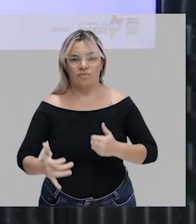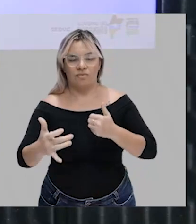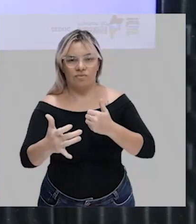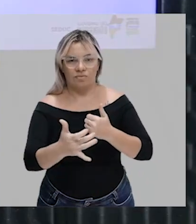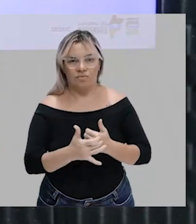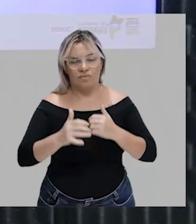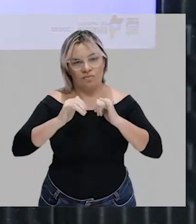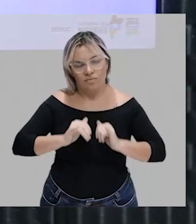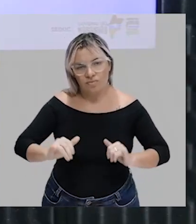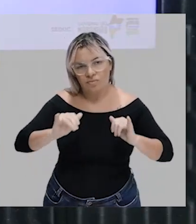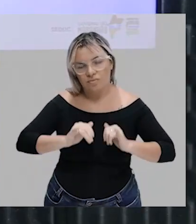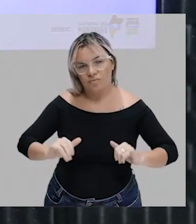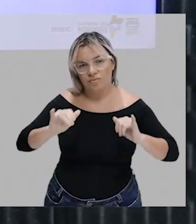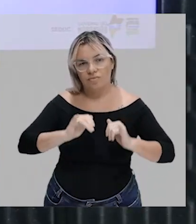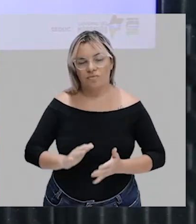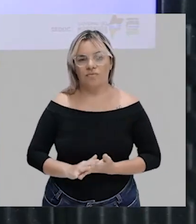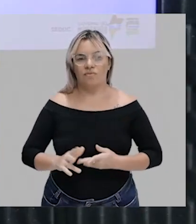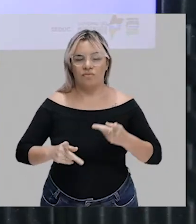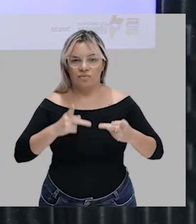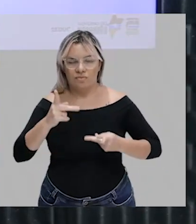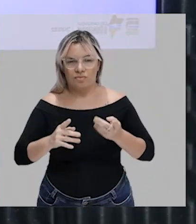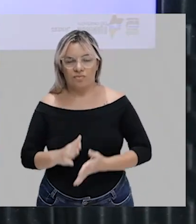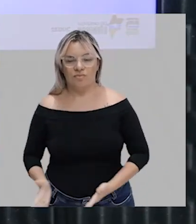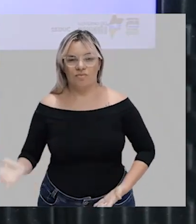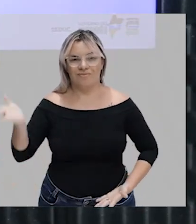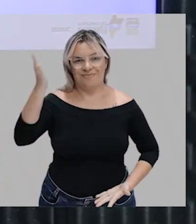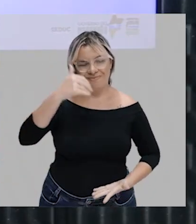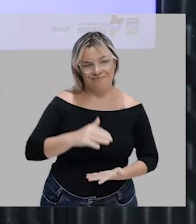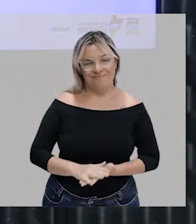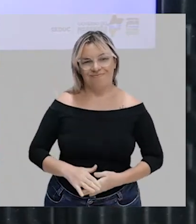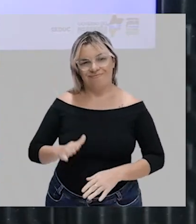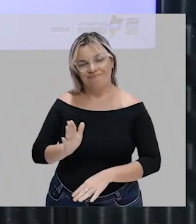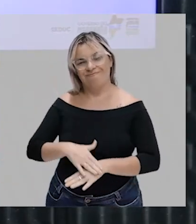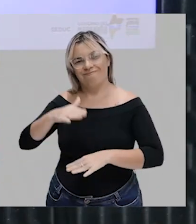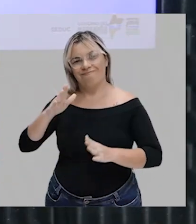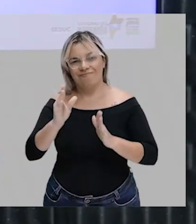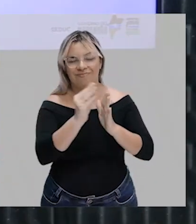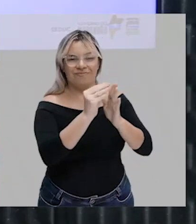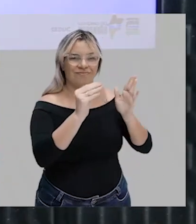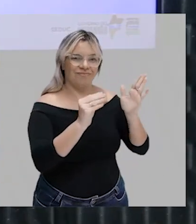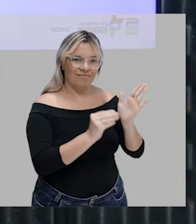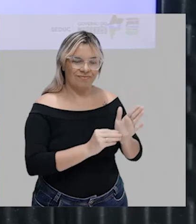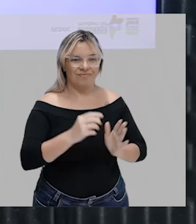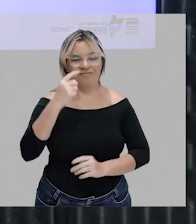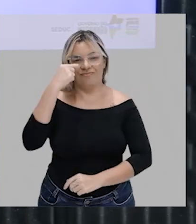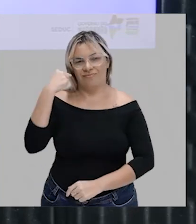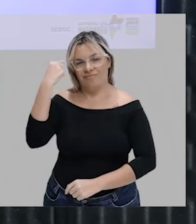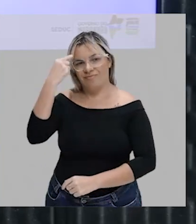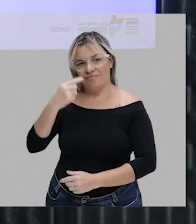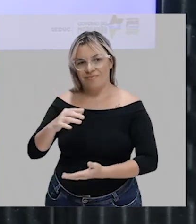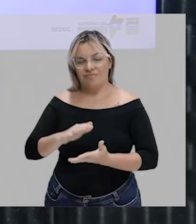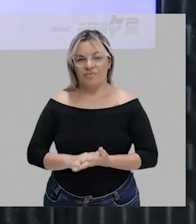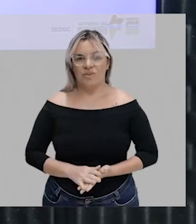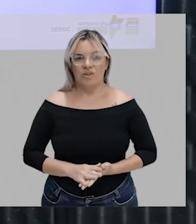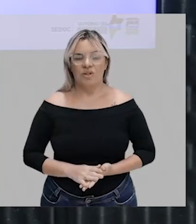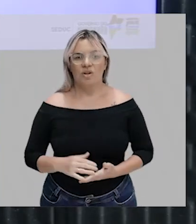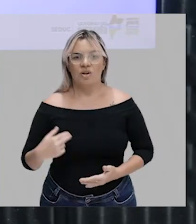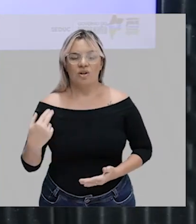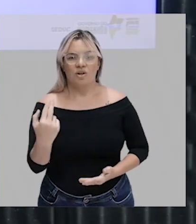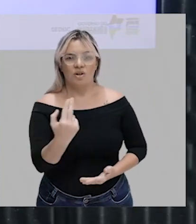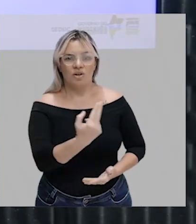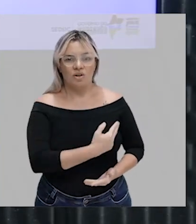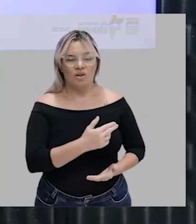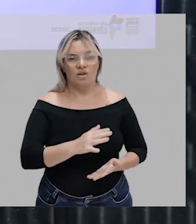comenta, compartilha e vem com a gente para mais uma aula de espanhol. Nós estamos trabalhando